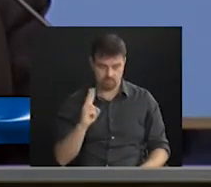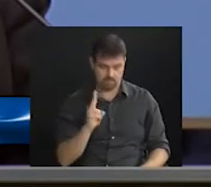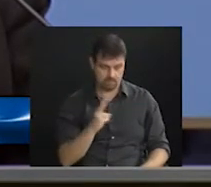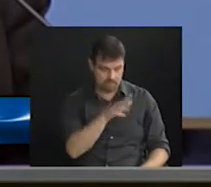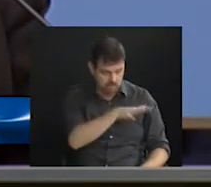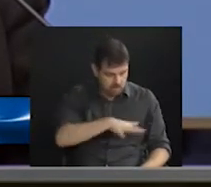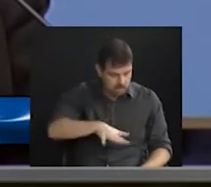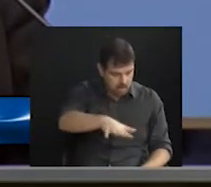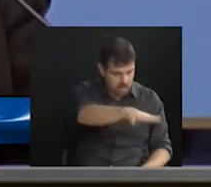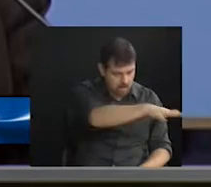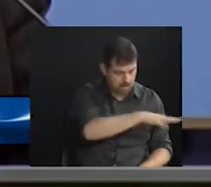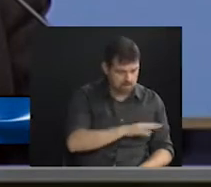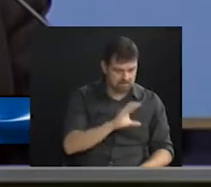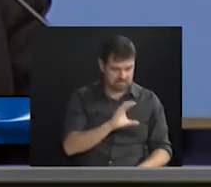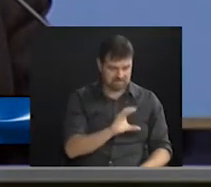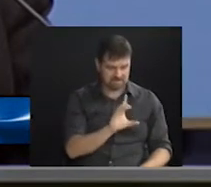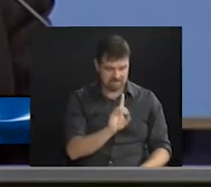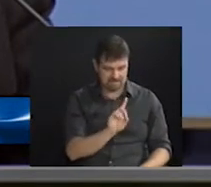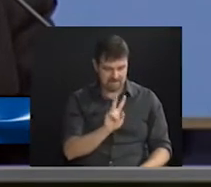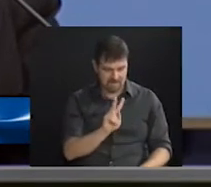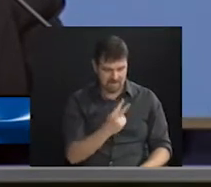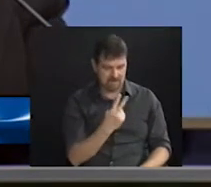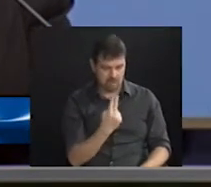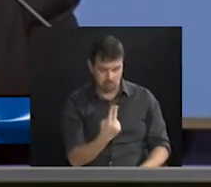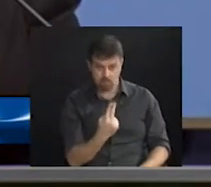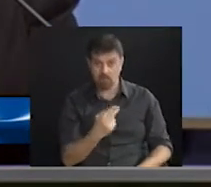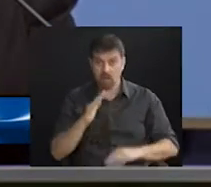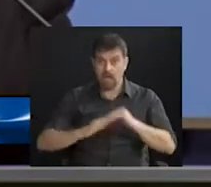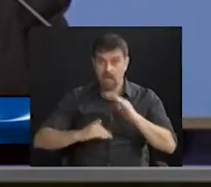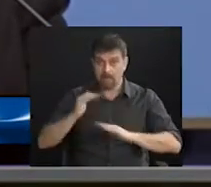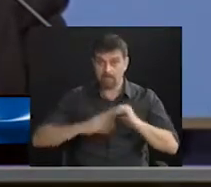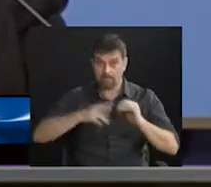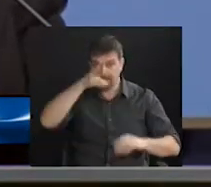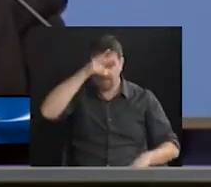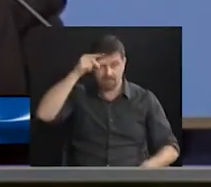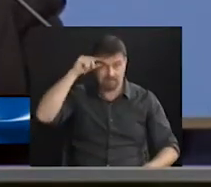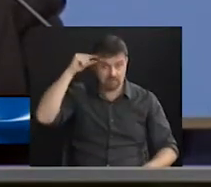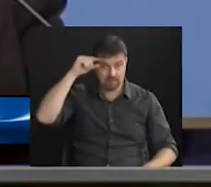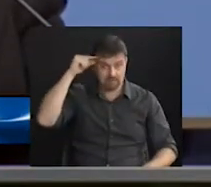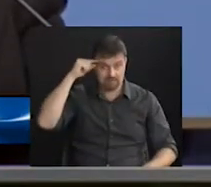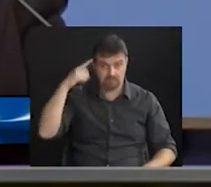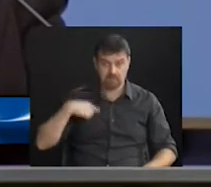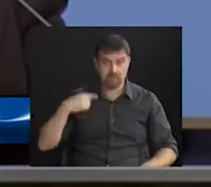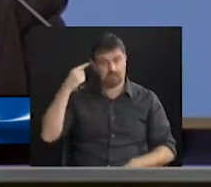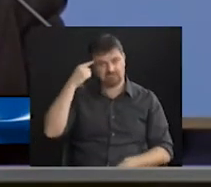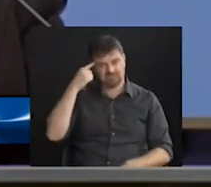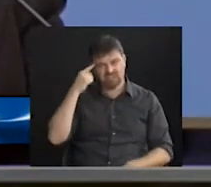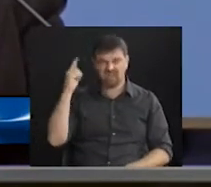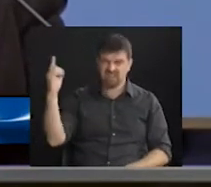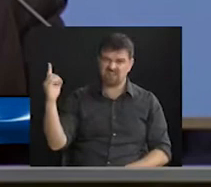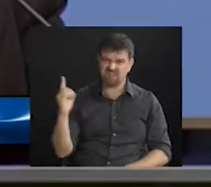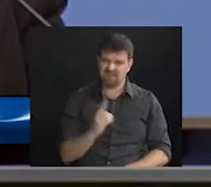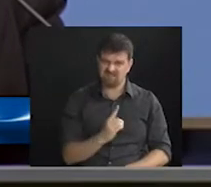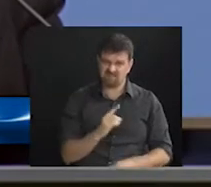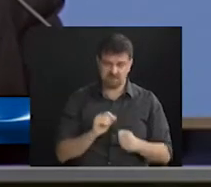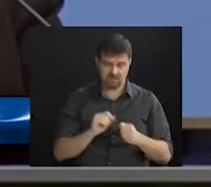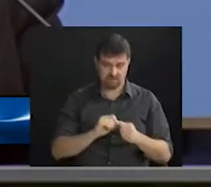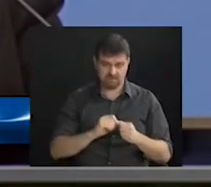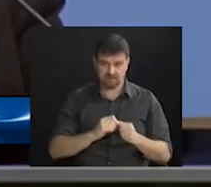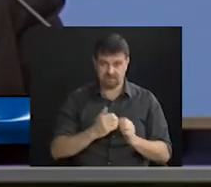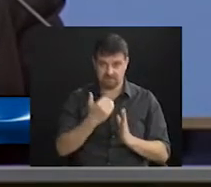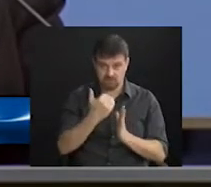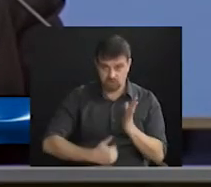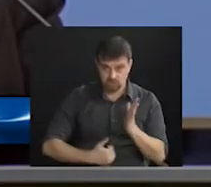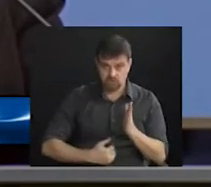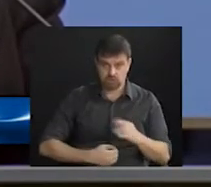a atitude do prefeito foi brilhante porque eu pensei que ele apenas ia inventar o